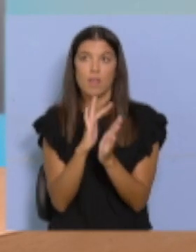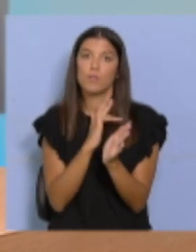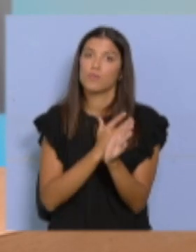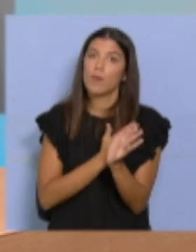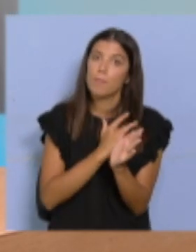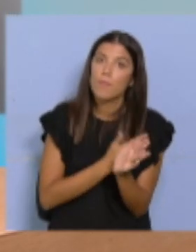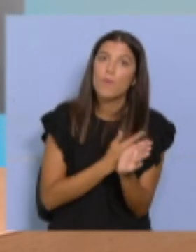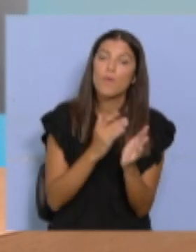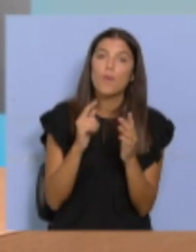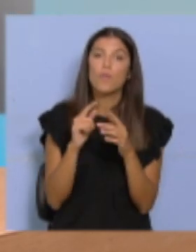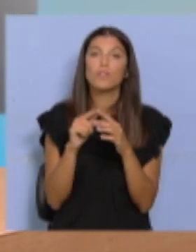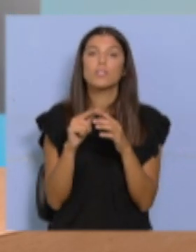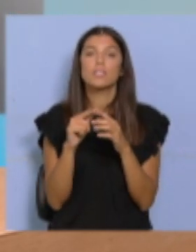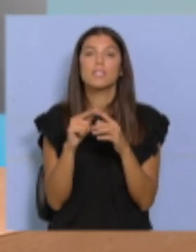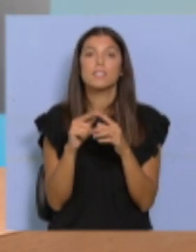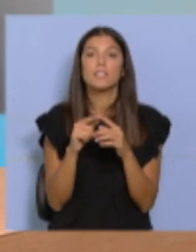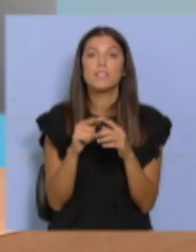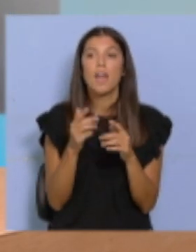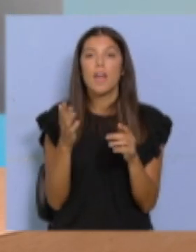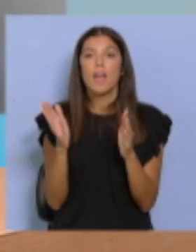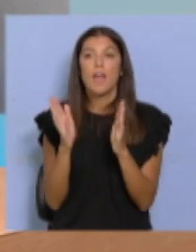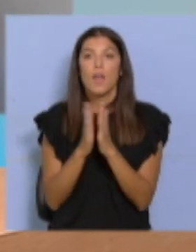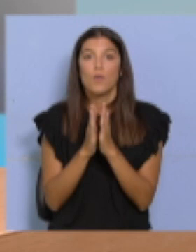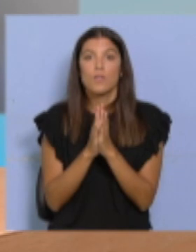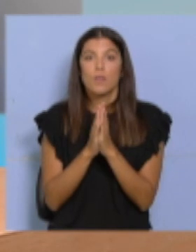Isaac, de Jacó, é o Deus que libertou o povo de Deus